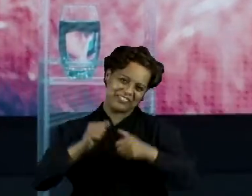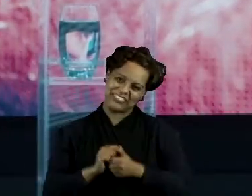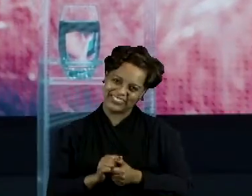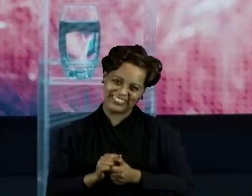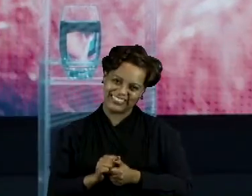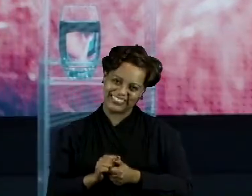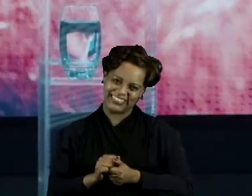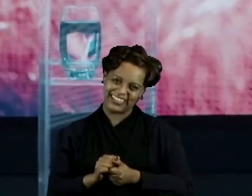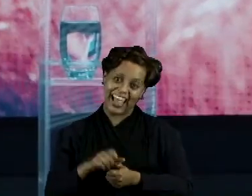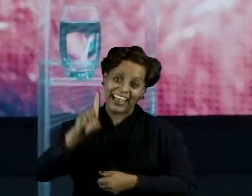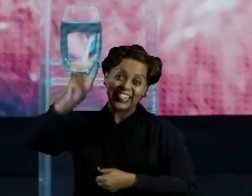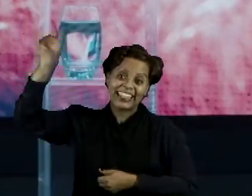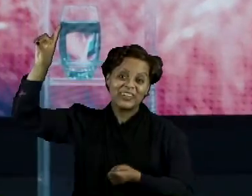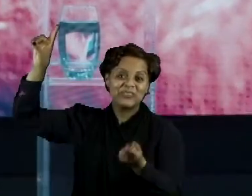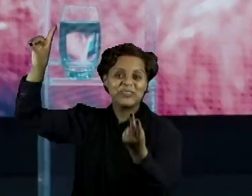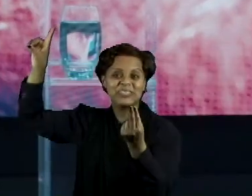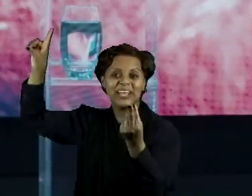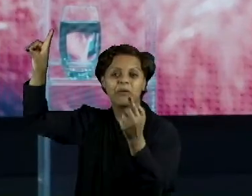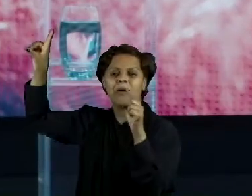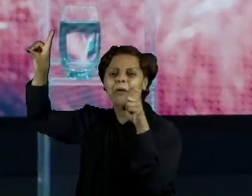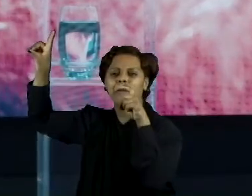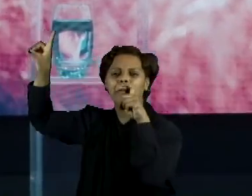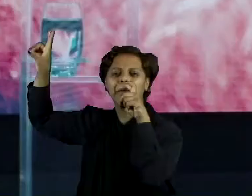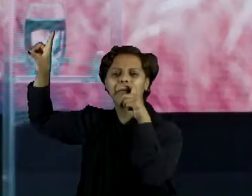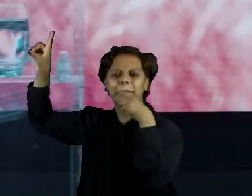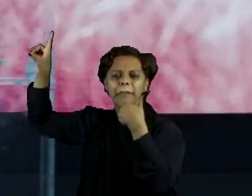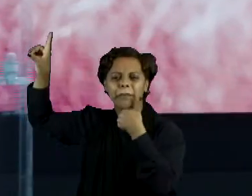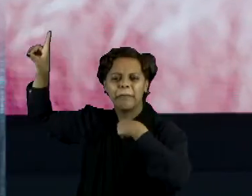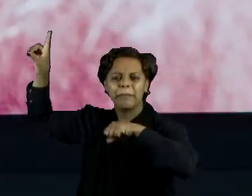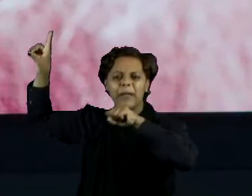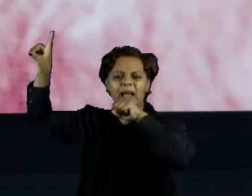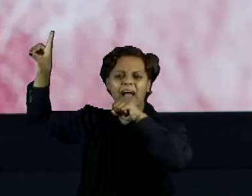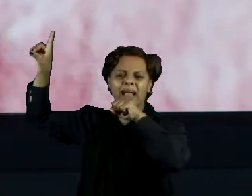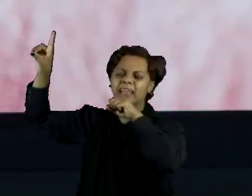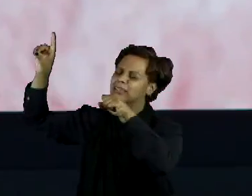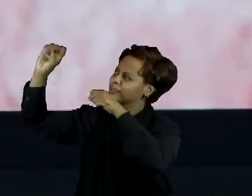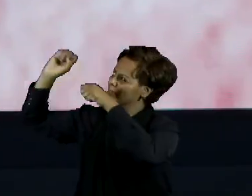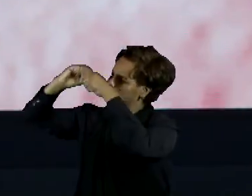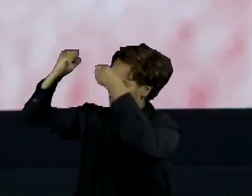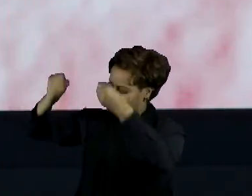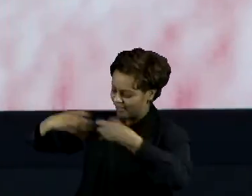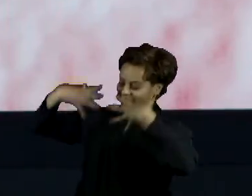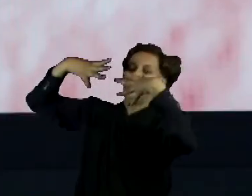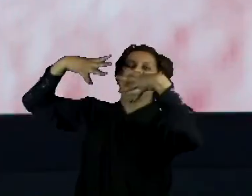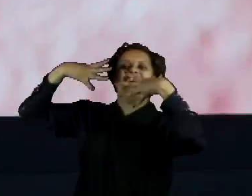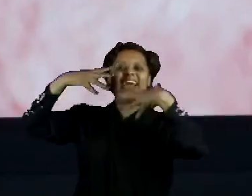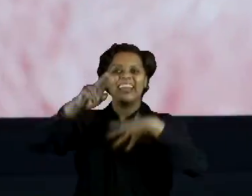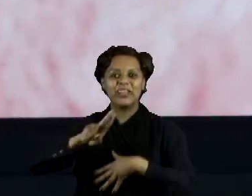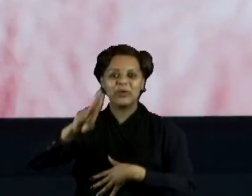pai. É como um pai que nos cria para termos comunhão com Ele.